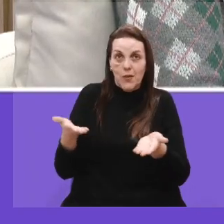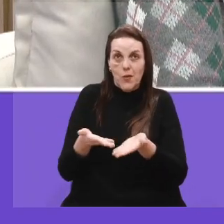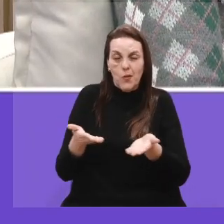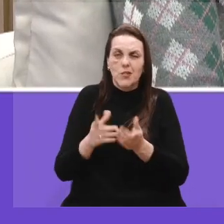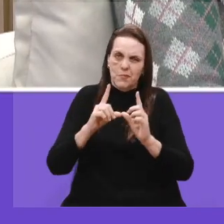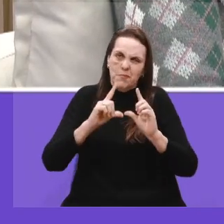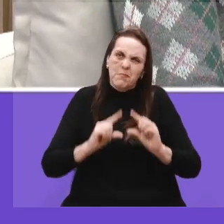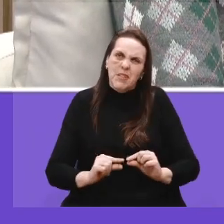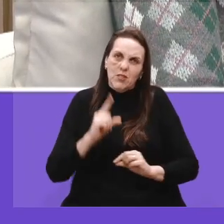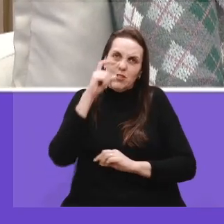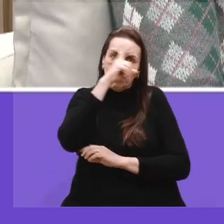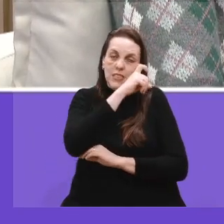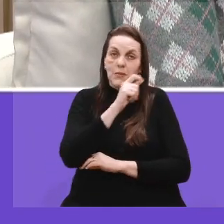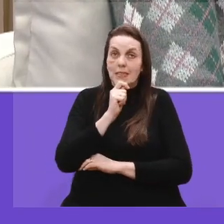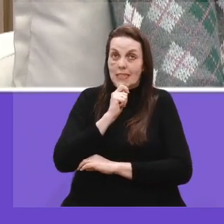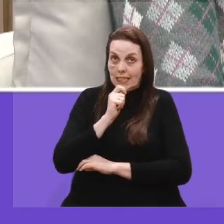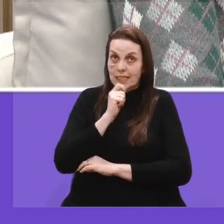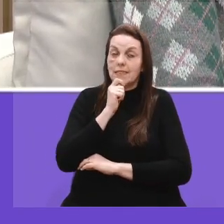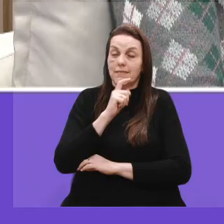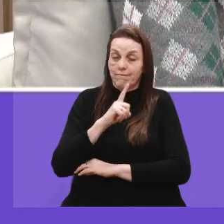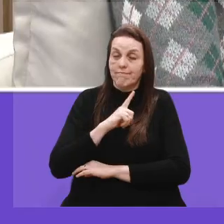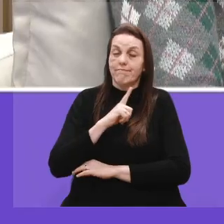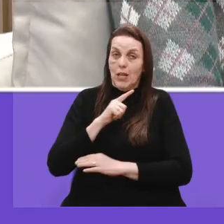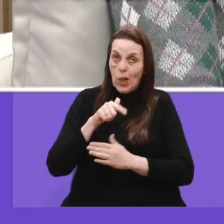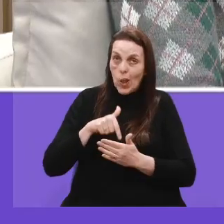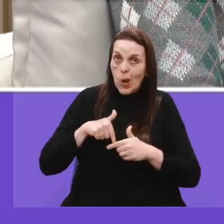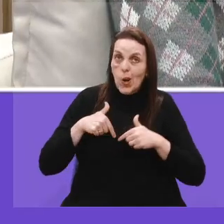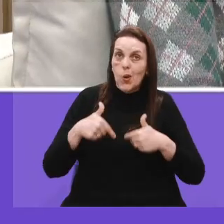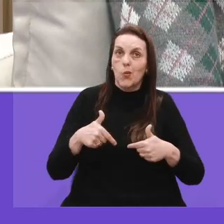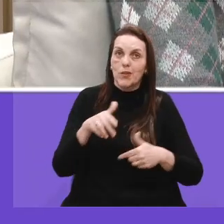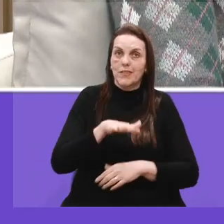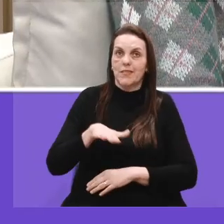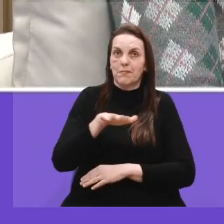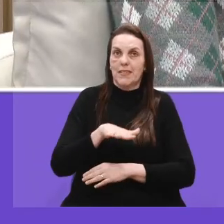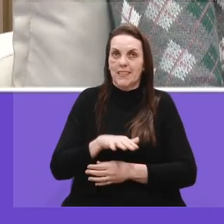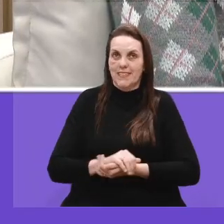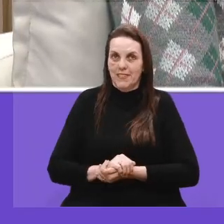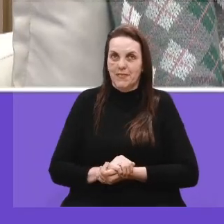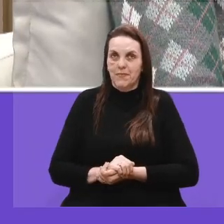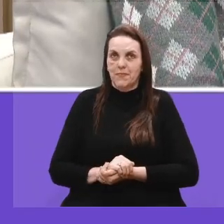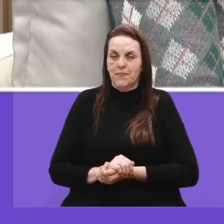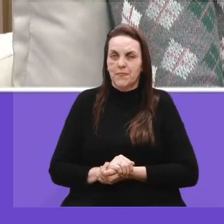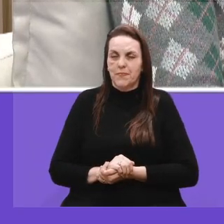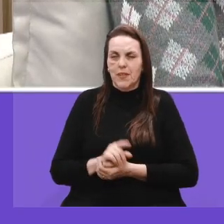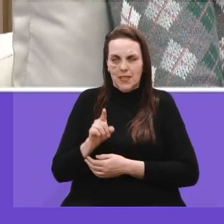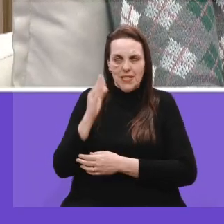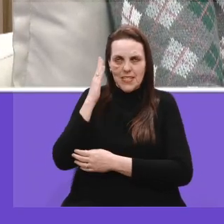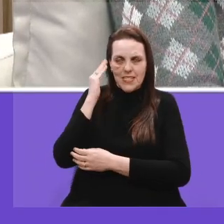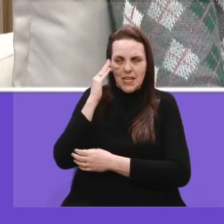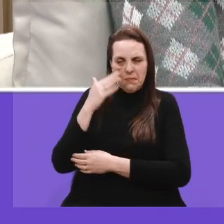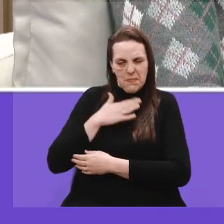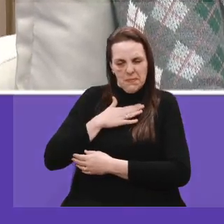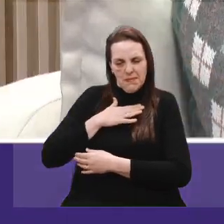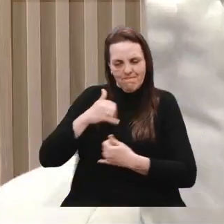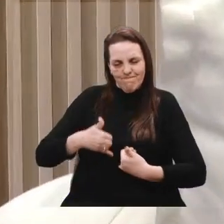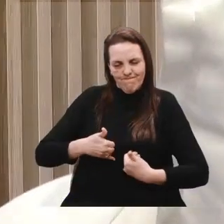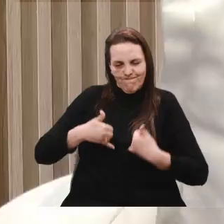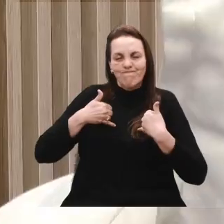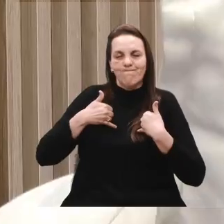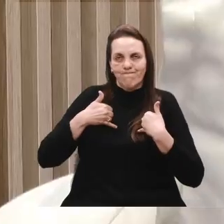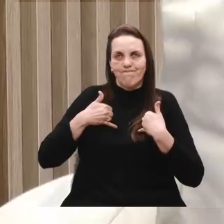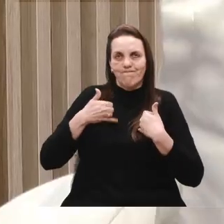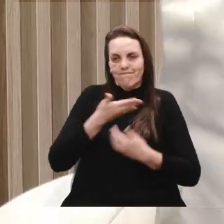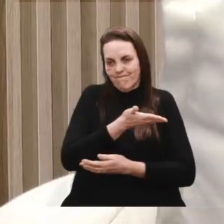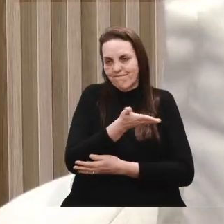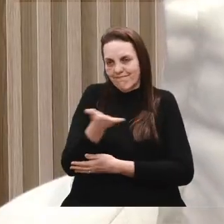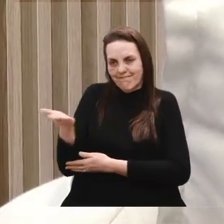um pouco menos difícil, mas ainda também a mulher luta pelo seu espaço, né? Tu sabes que para mim é uma honra, né, estar